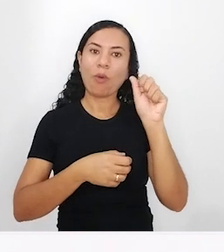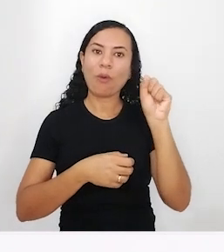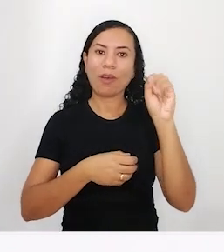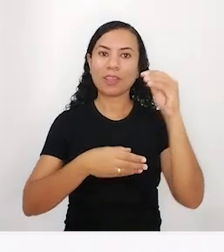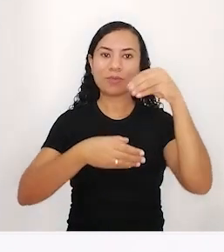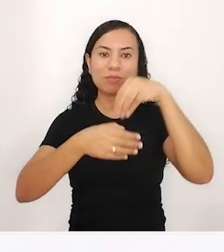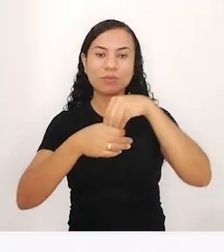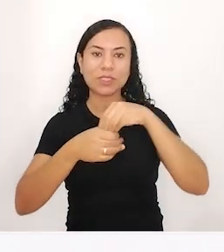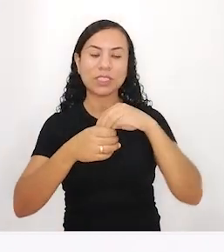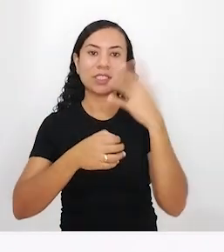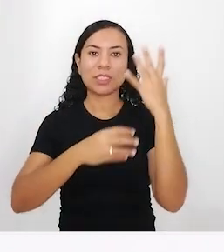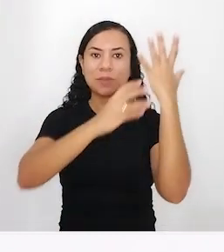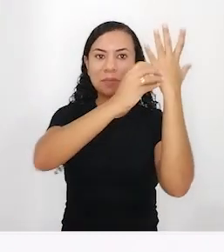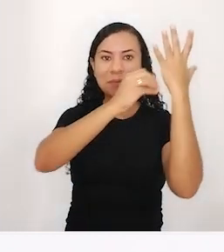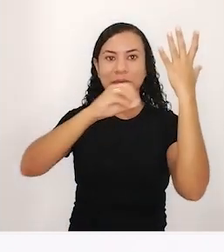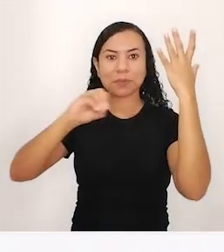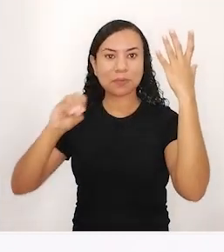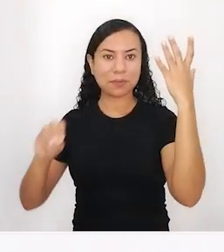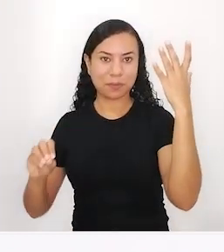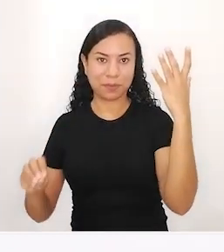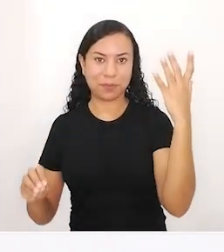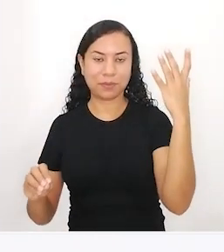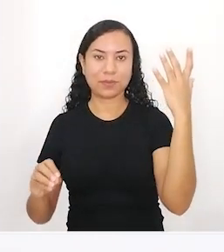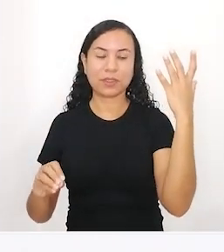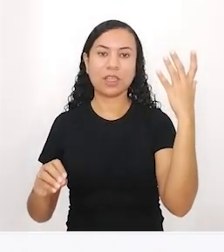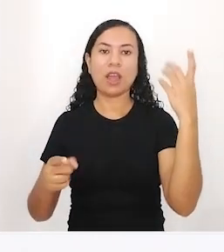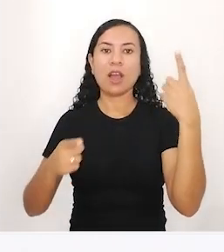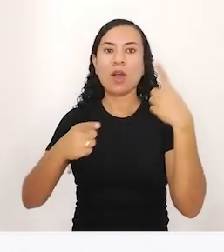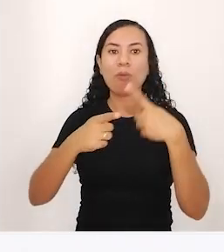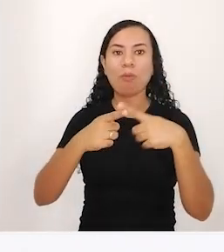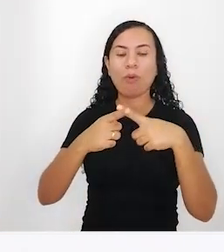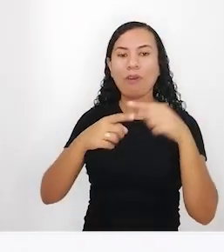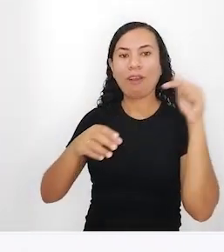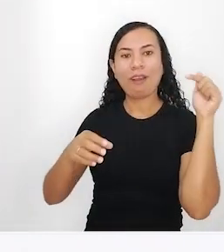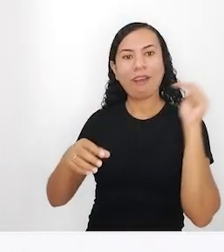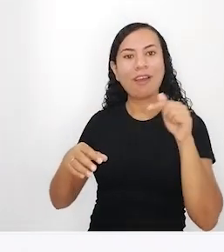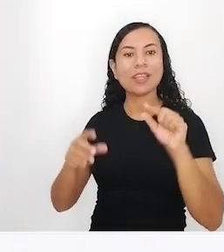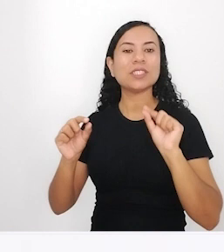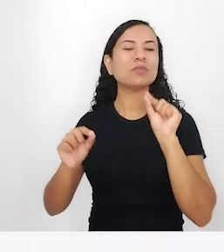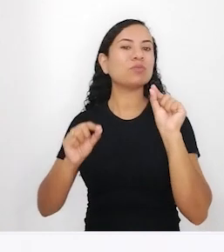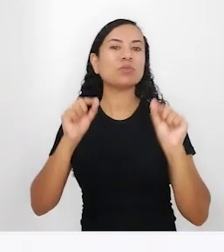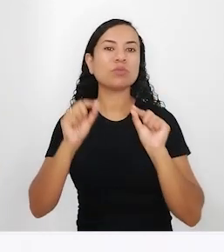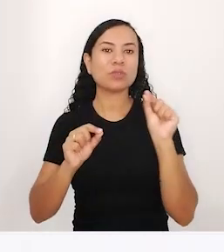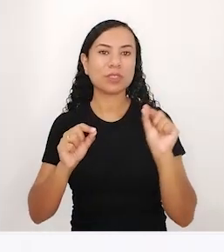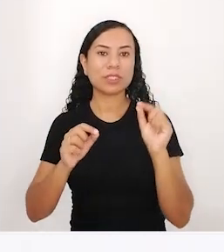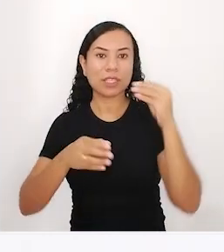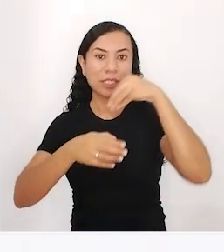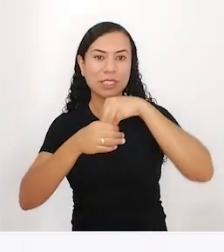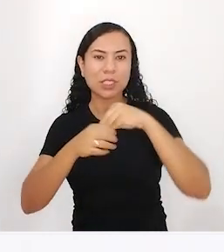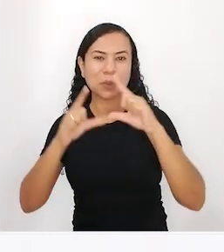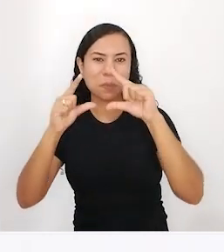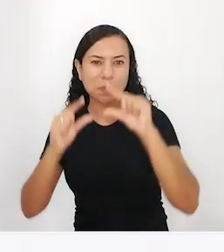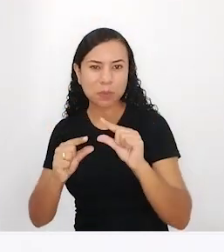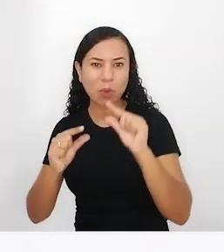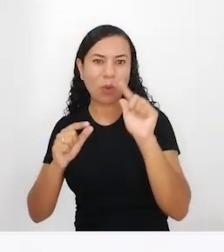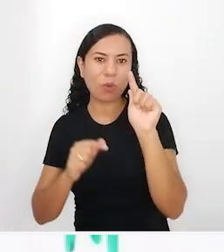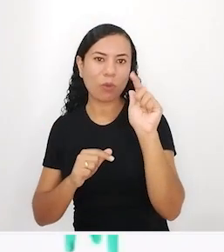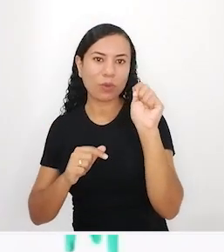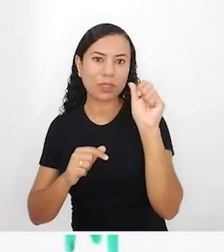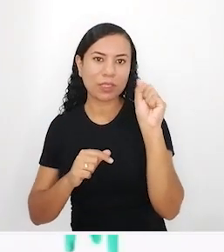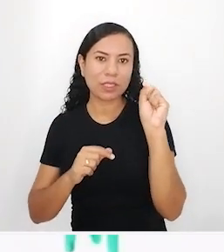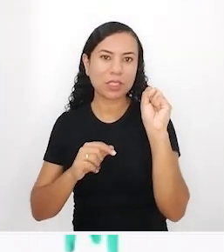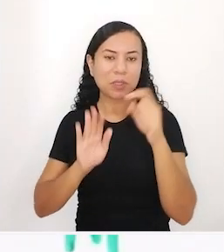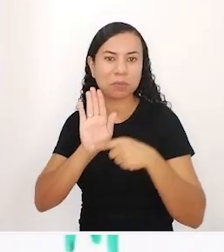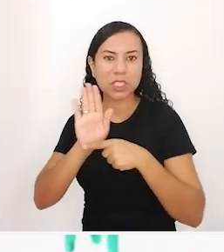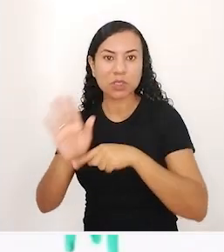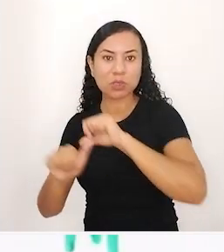respiratória após serem colhidas. Elas também não produzem grandes quantidades de etileno e não respondem ao etileno externo. Frutas